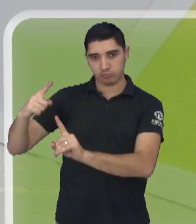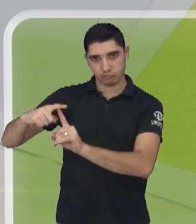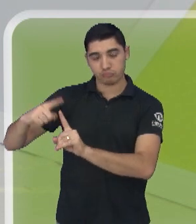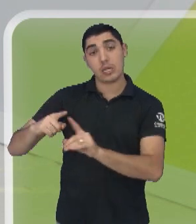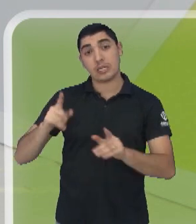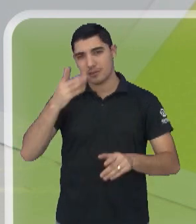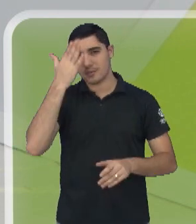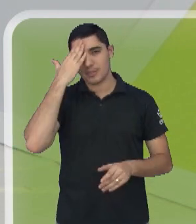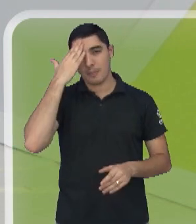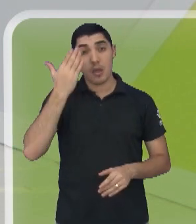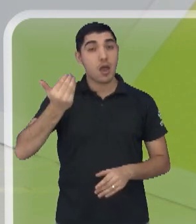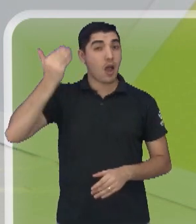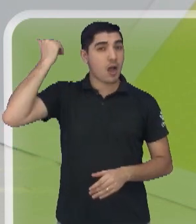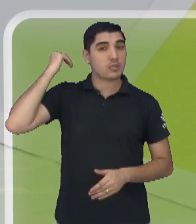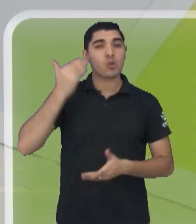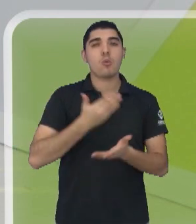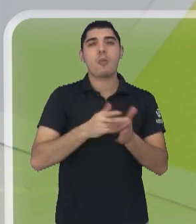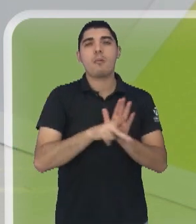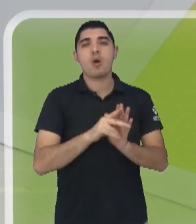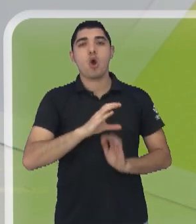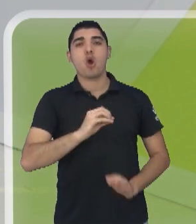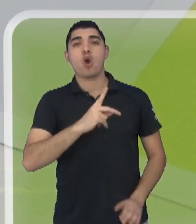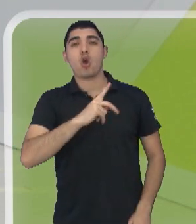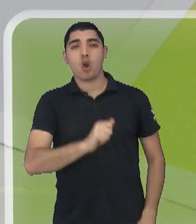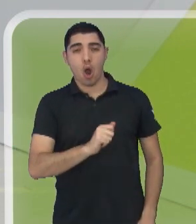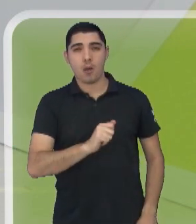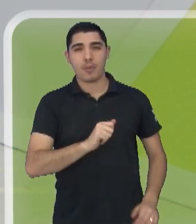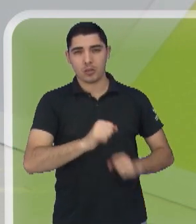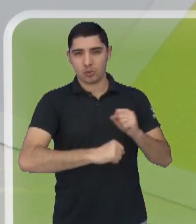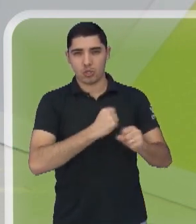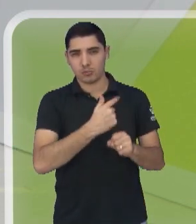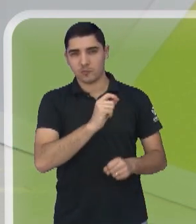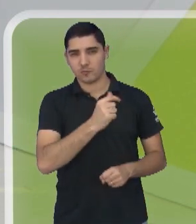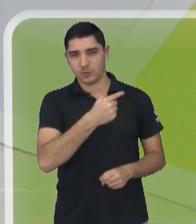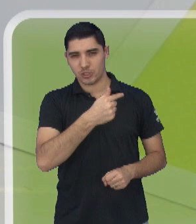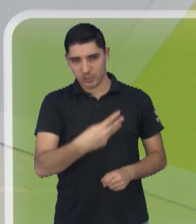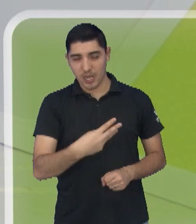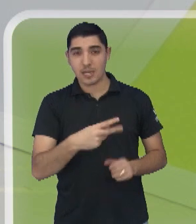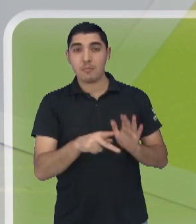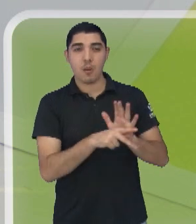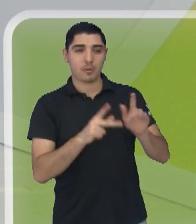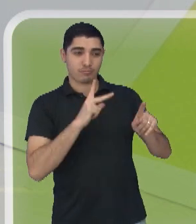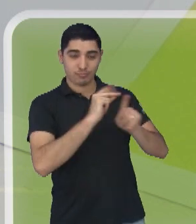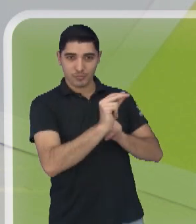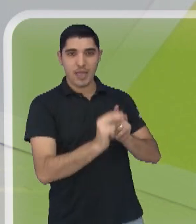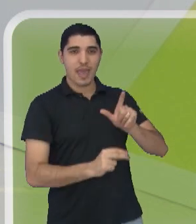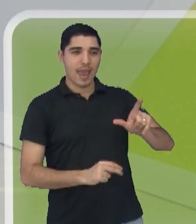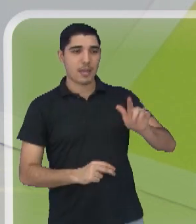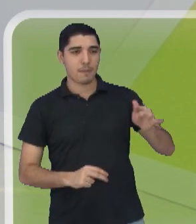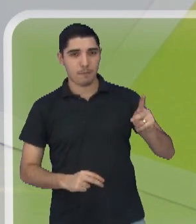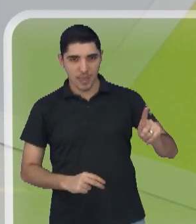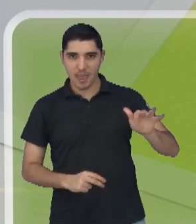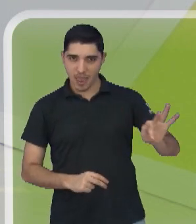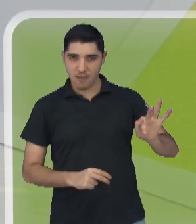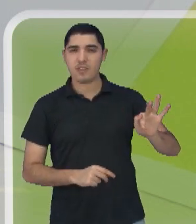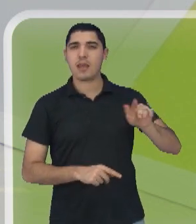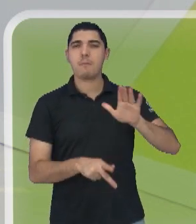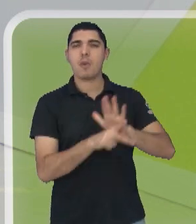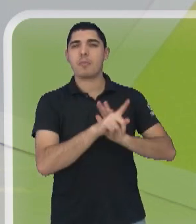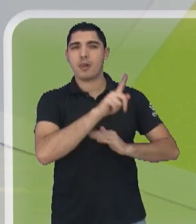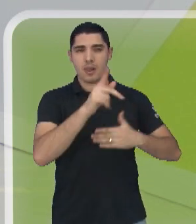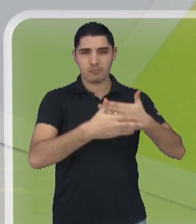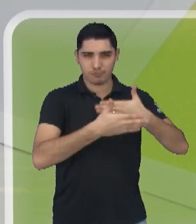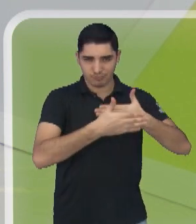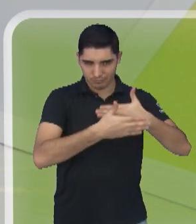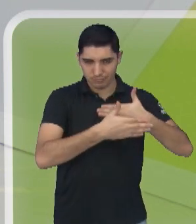você sabe, foi a decisão da Supercopa Futsal 2023, que reuniu o campeão da Copa LPF, que foi o Barão de Mauá, lá de